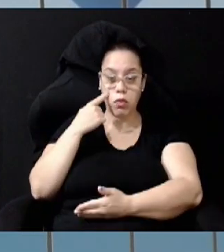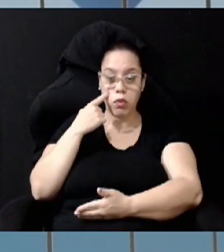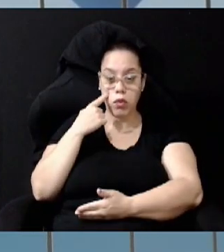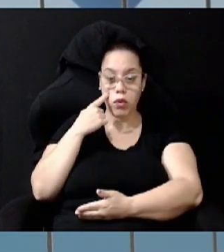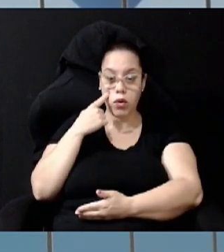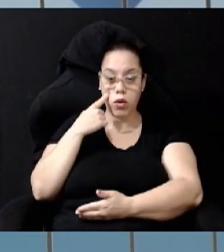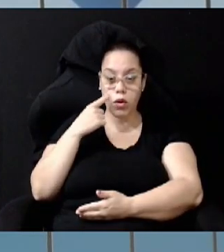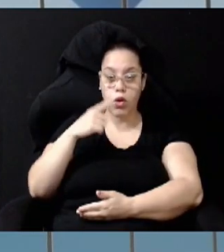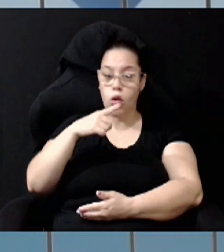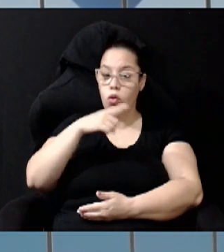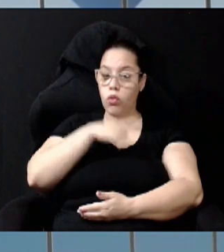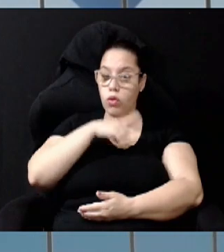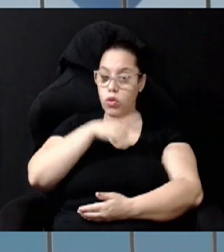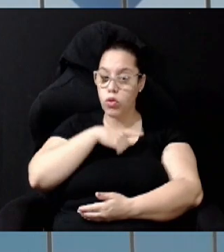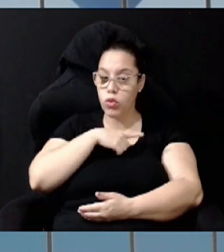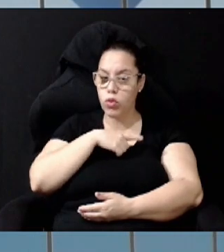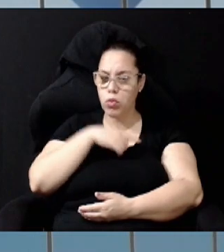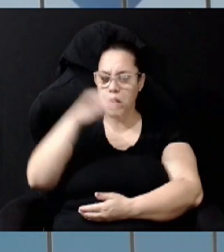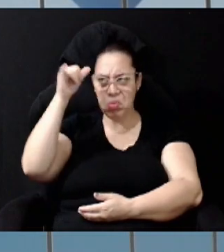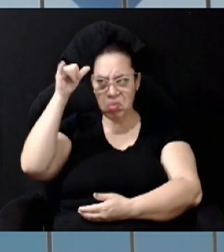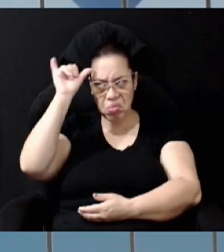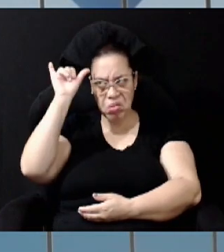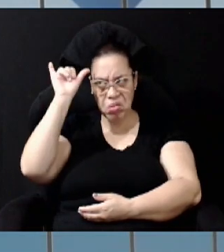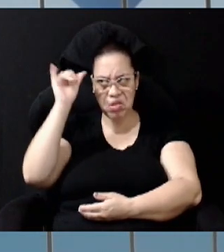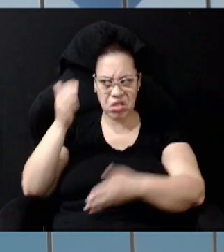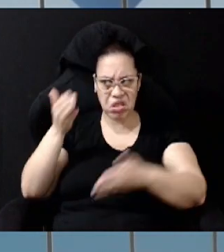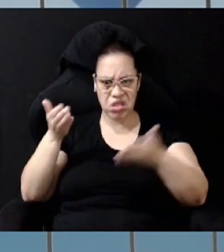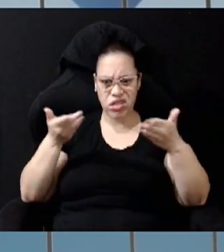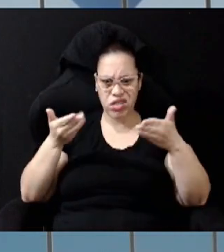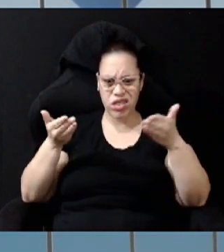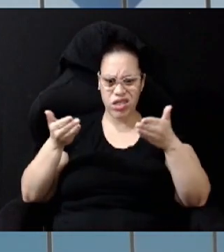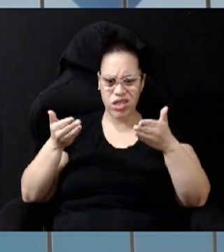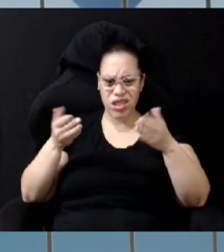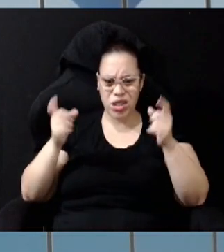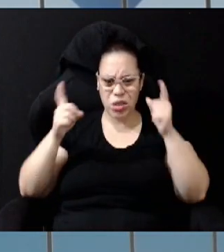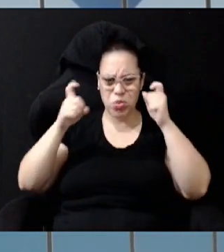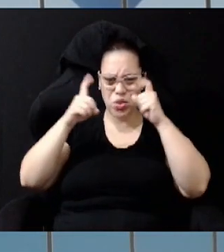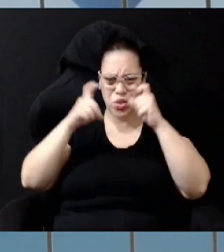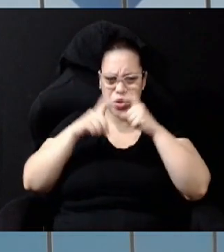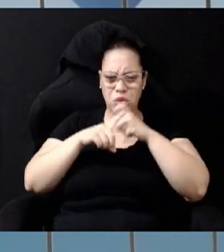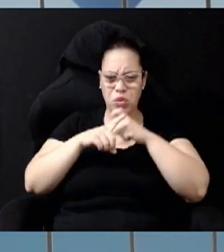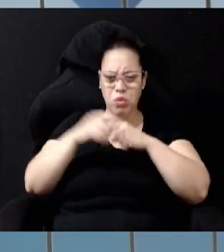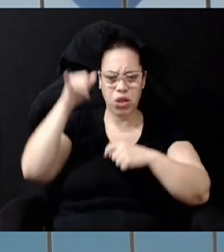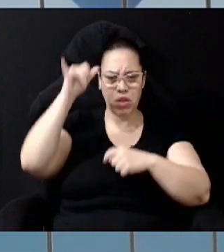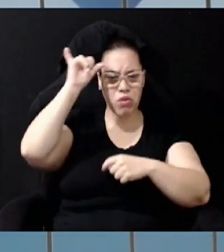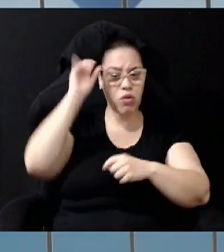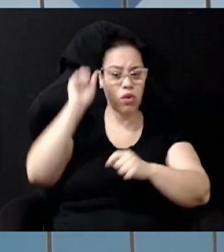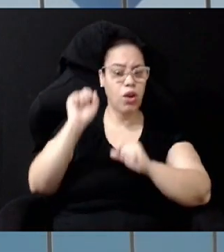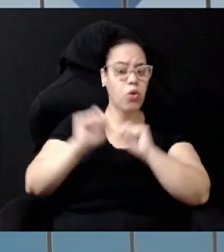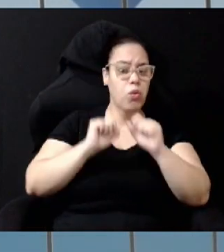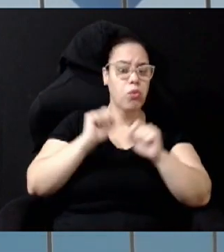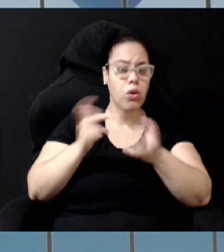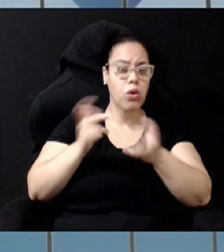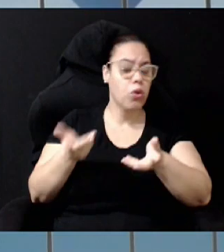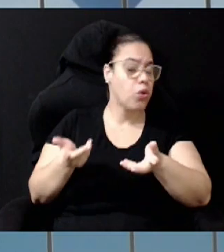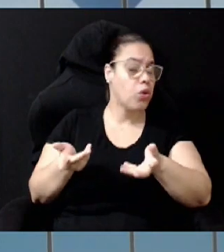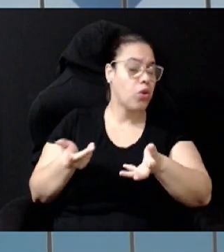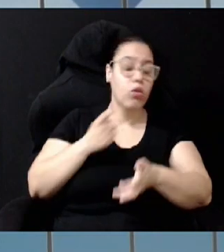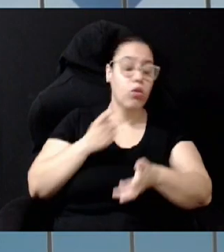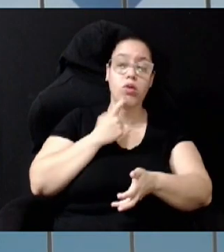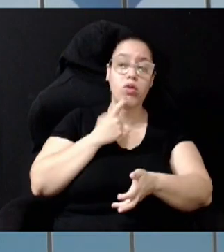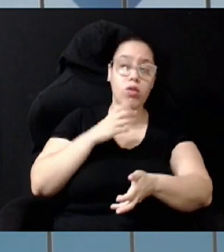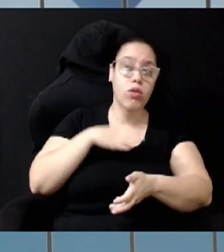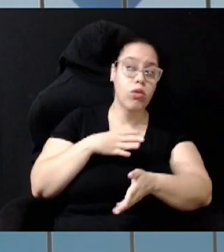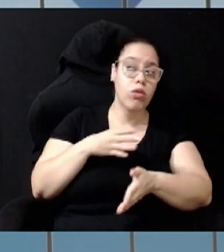uma previsão, hoje é muito mais difícil você prever. E Campinas, como uma grande cidade, você